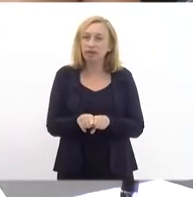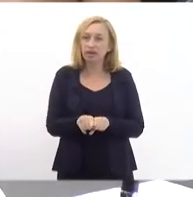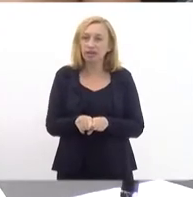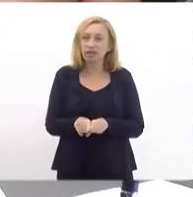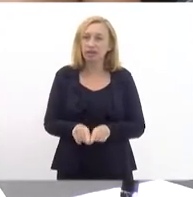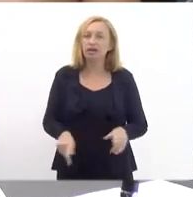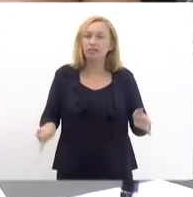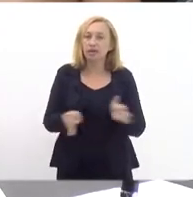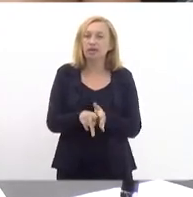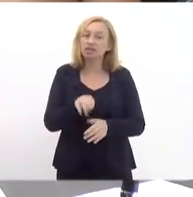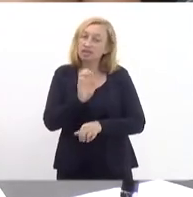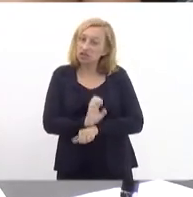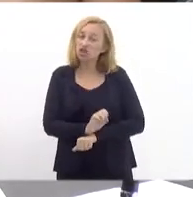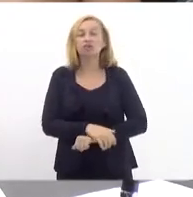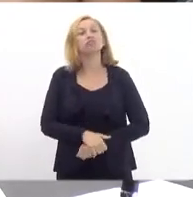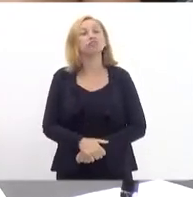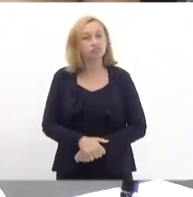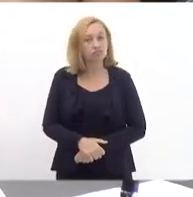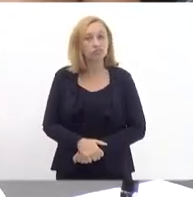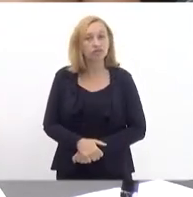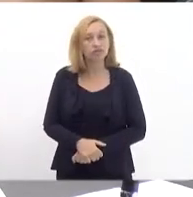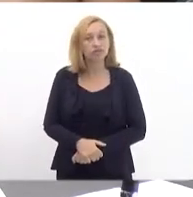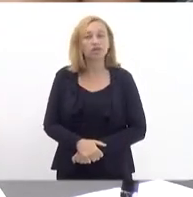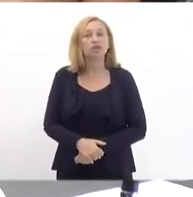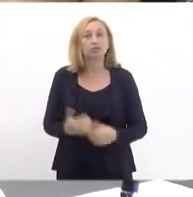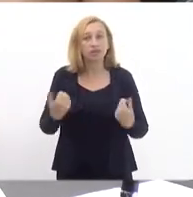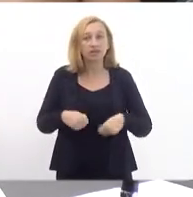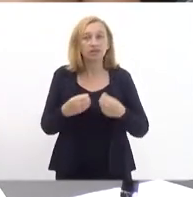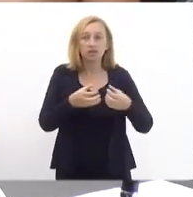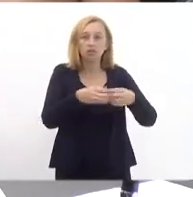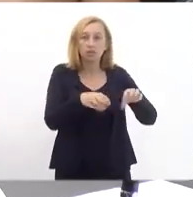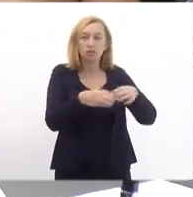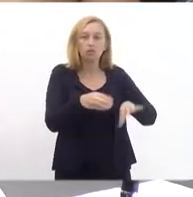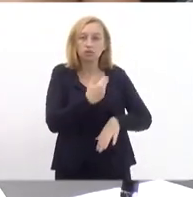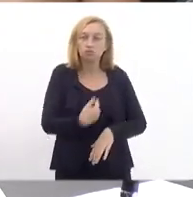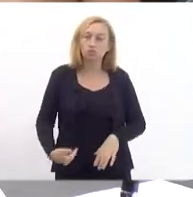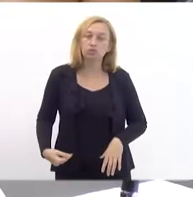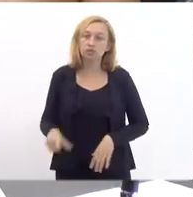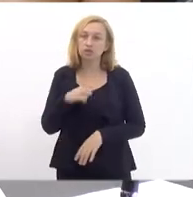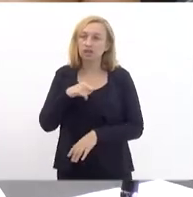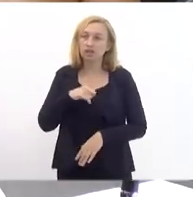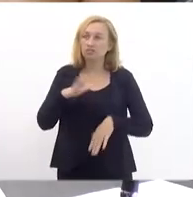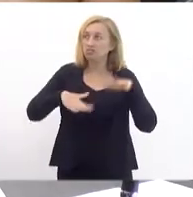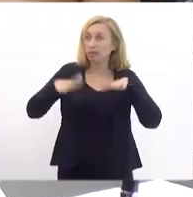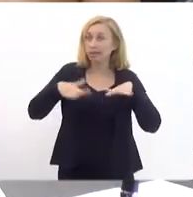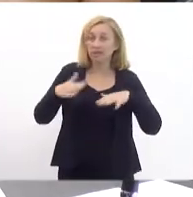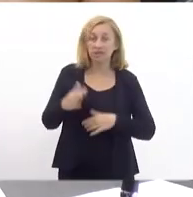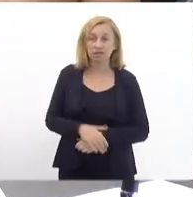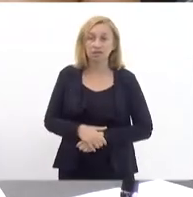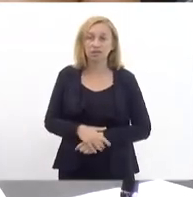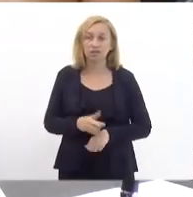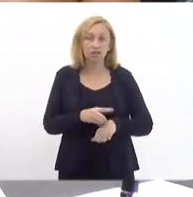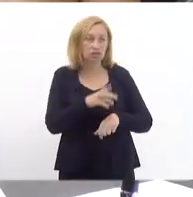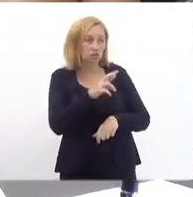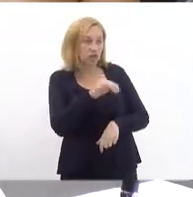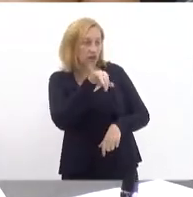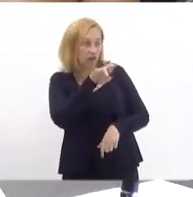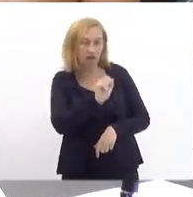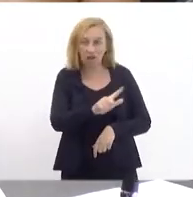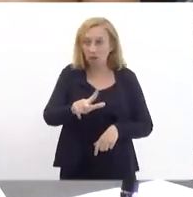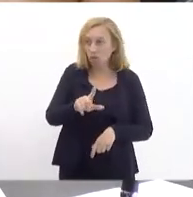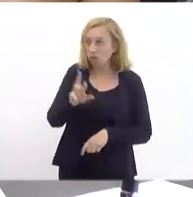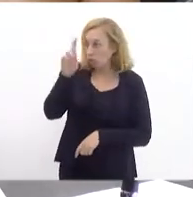de Estado. A agência é função de Estado. Tinha que abrir concurso público. Independente da doutora Raquel e do